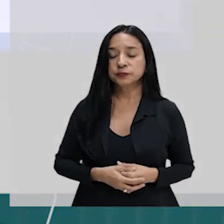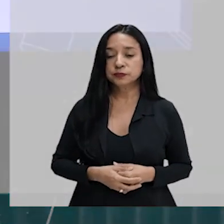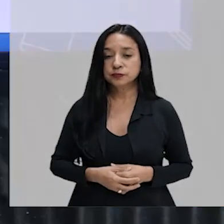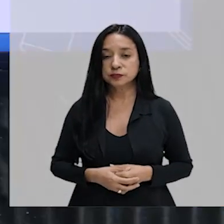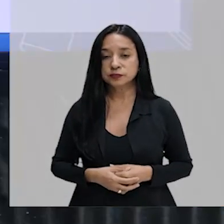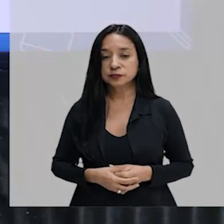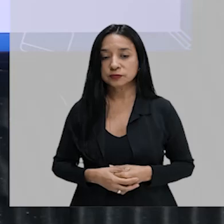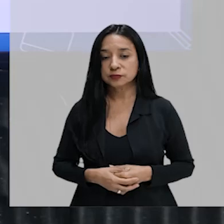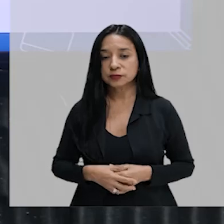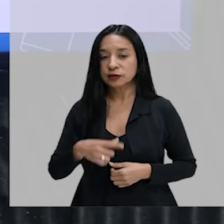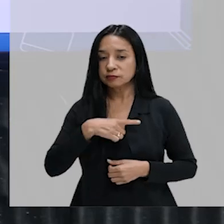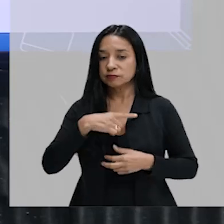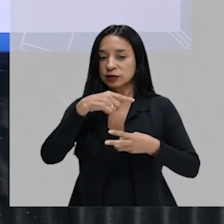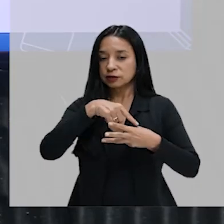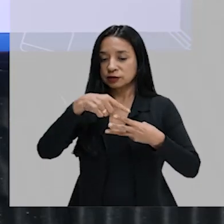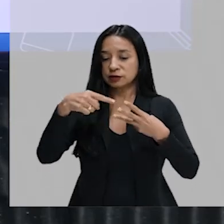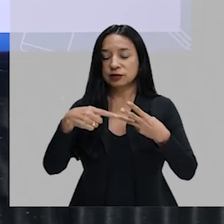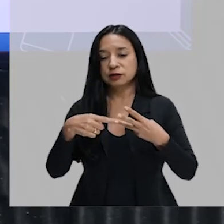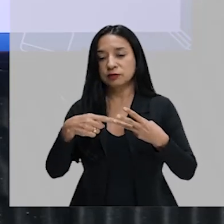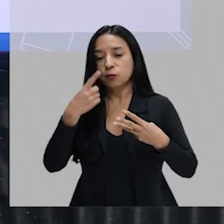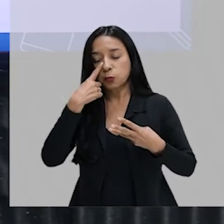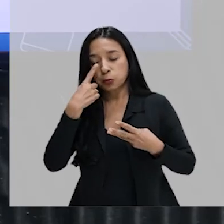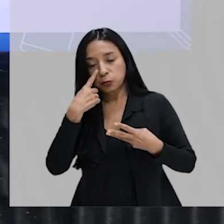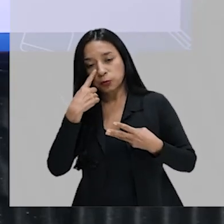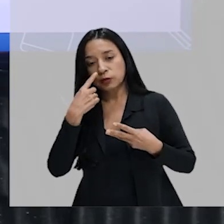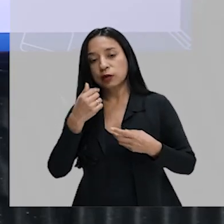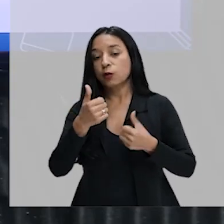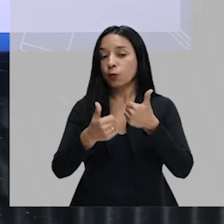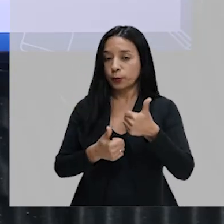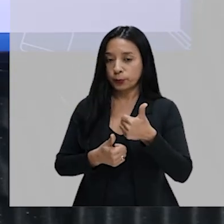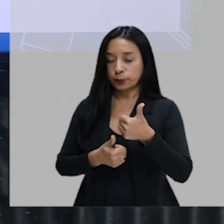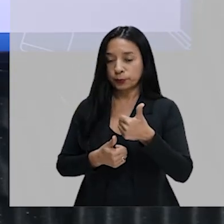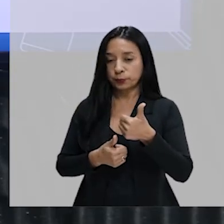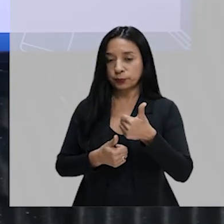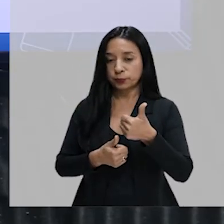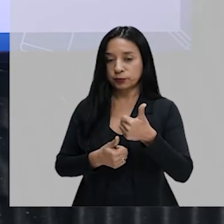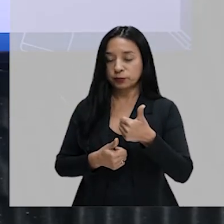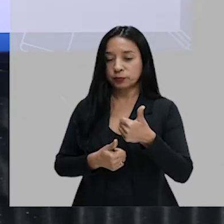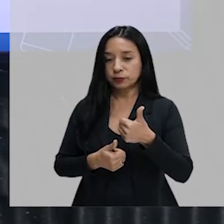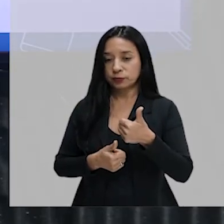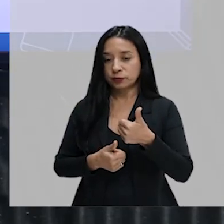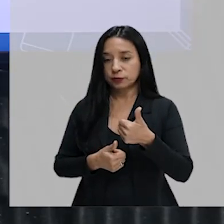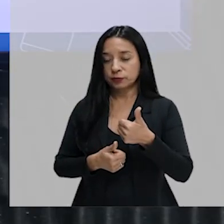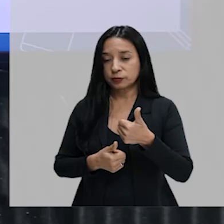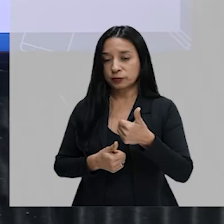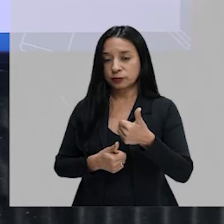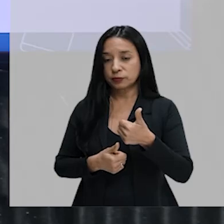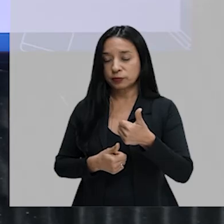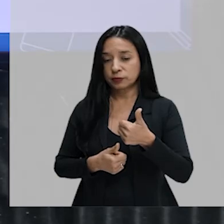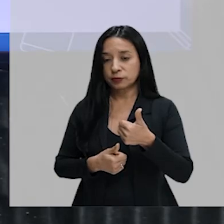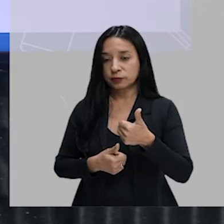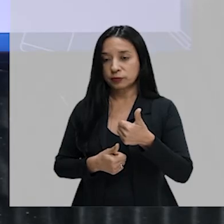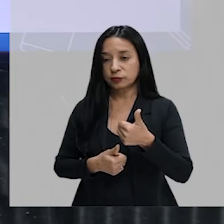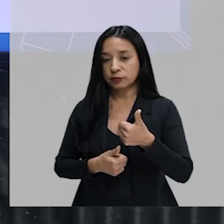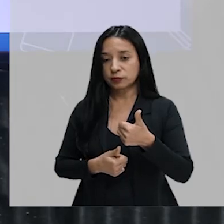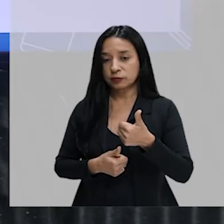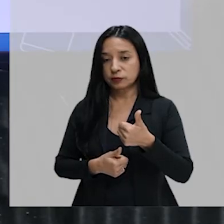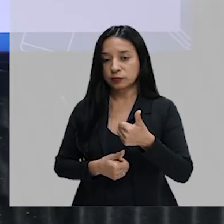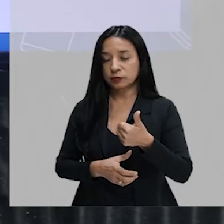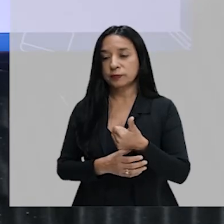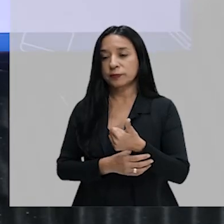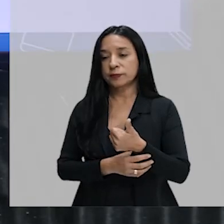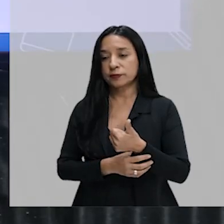texto que nós temos um ser que está aprisionado dentro de nós, que quando nós começamos a praticar a biodança,